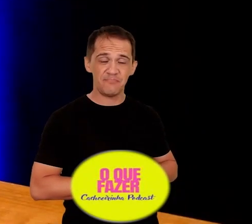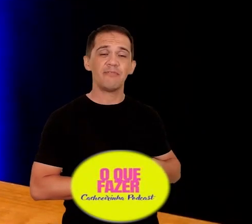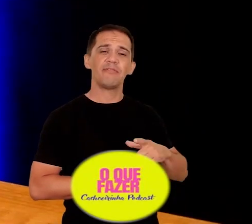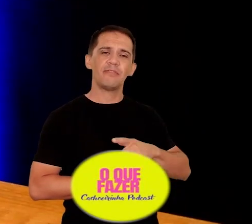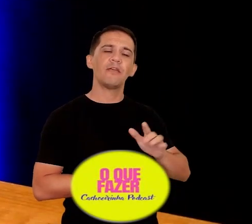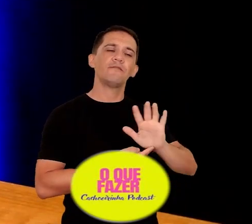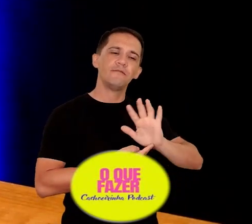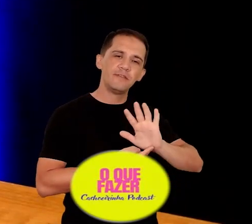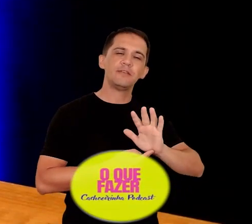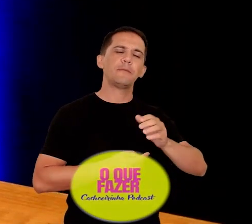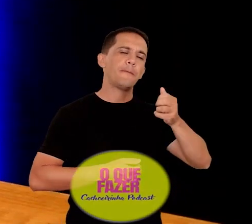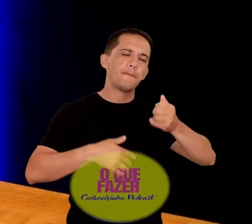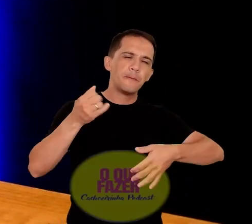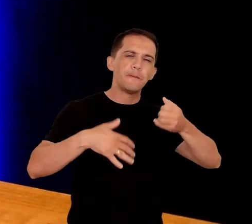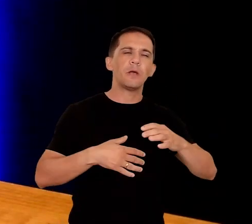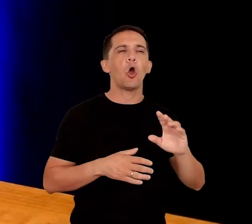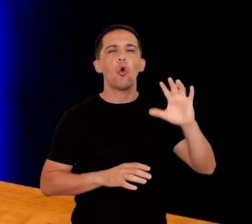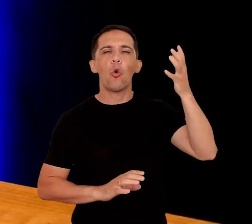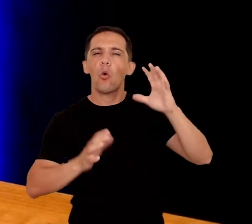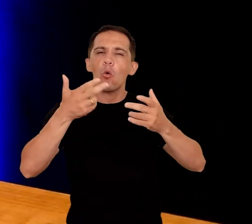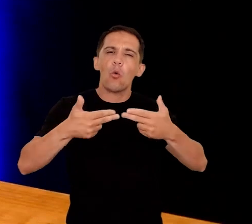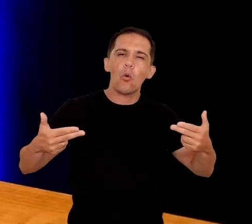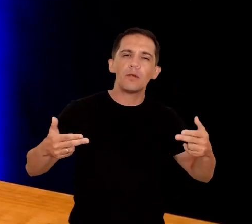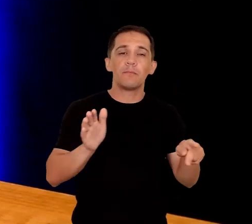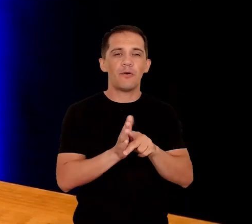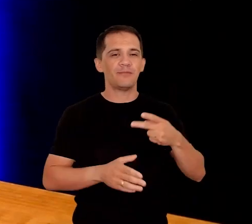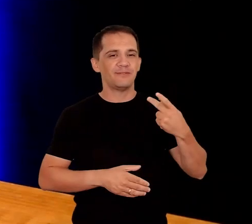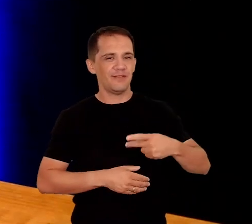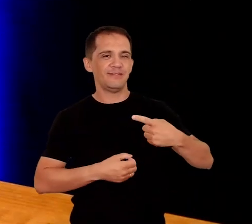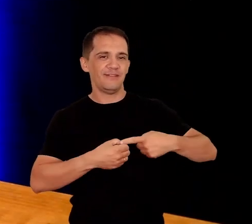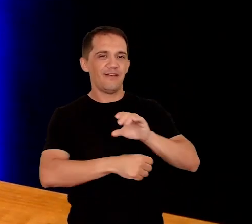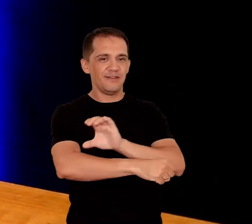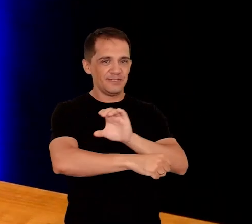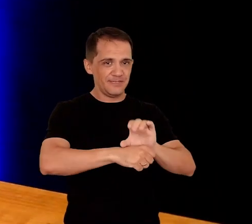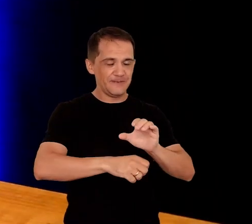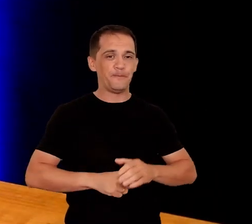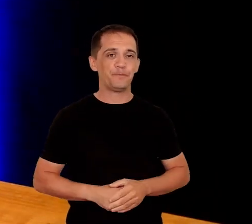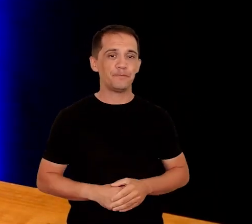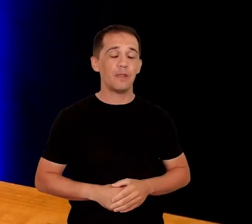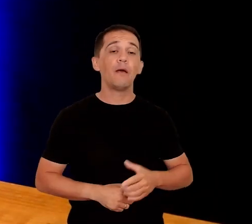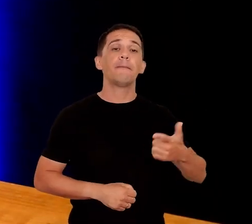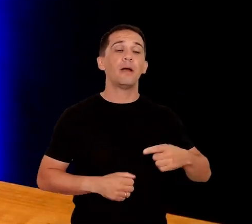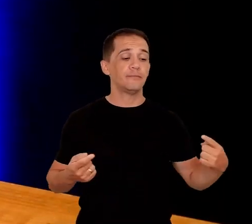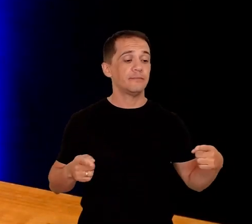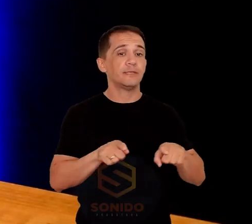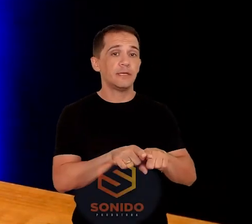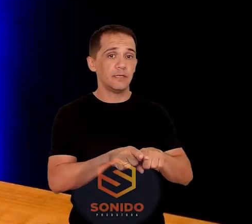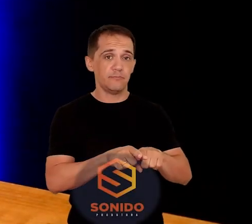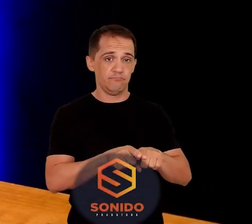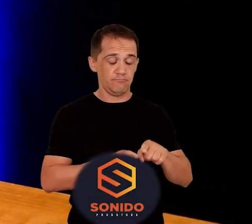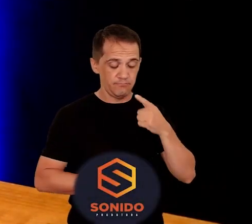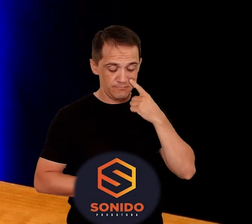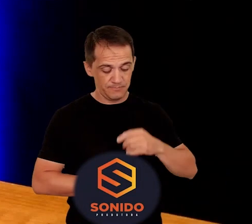Que Fazer Cachoeirinha, para ter acesso aos nossos vídeos, tá? Já vou falando também do nosso patrocinador oficial, que é esse estúdio onde a gente grava os